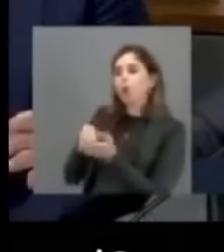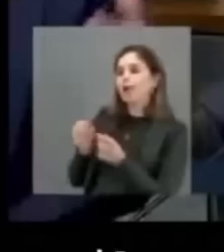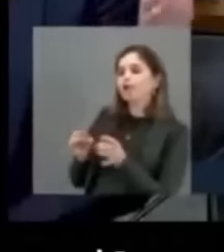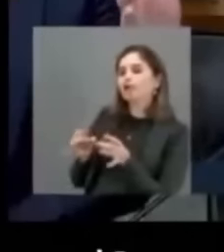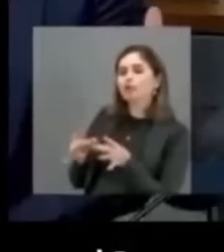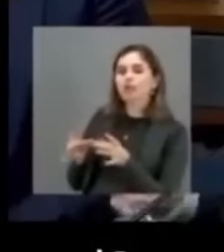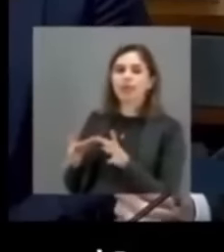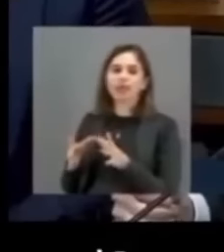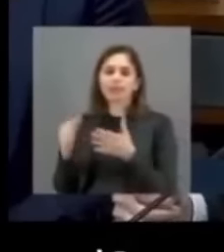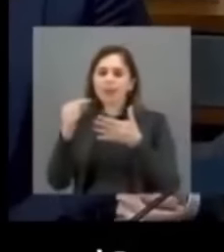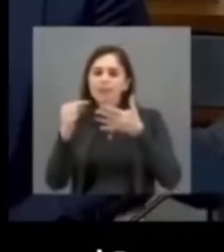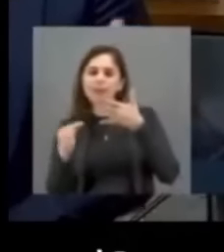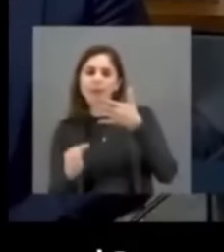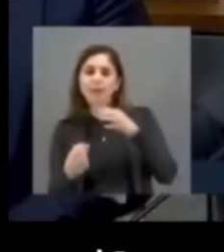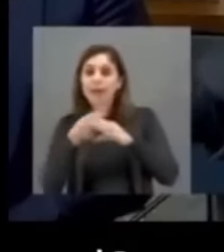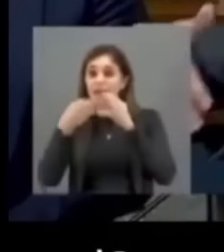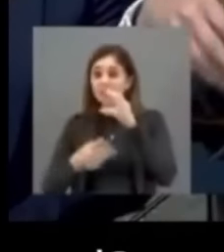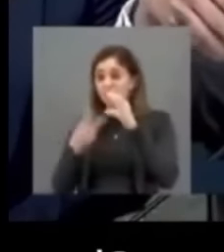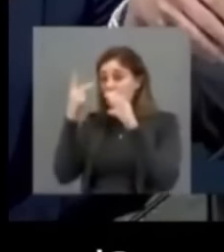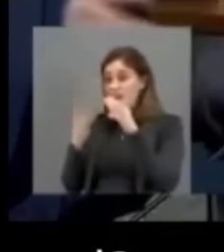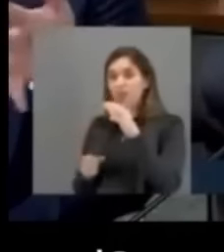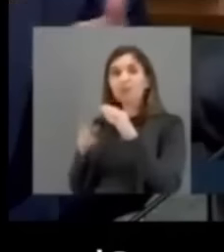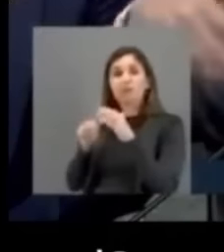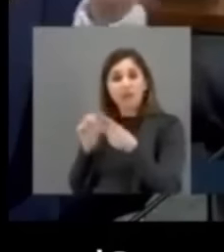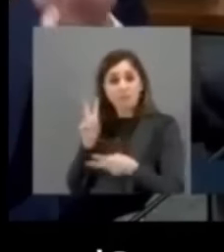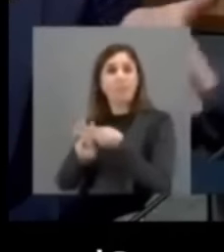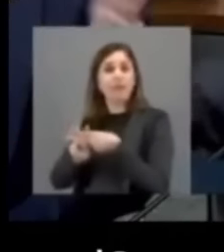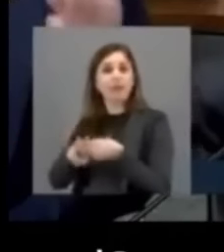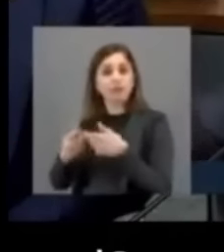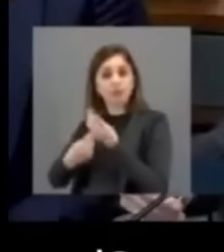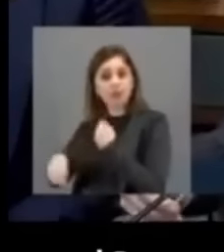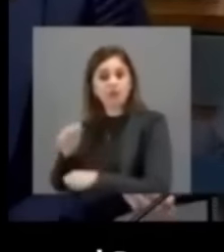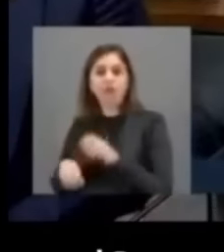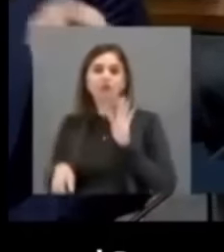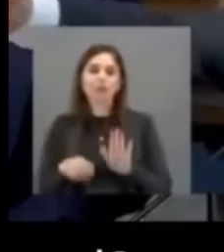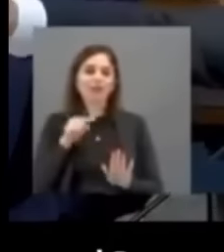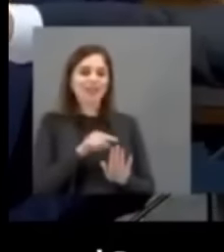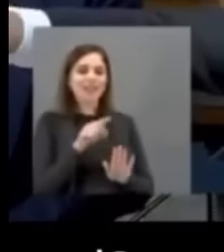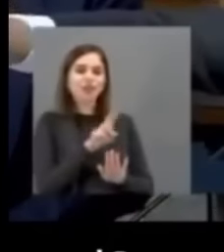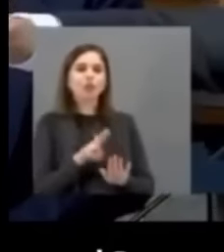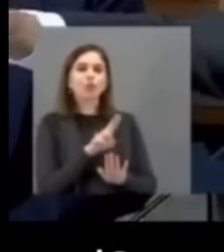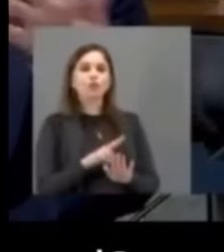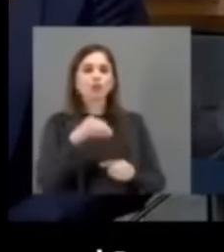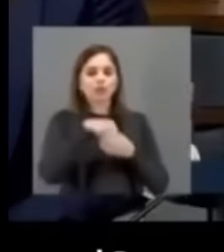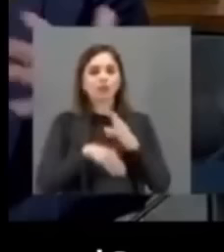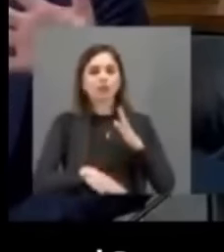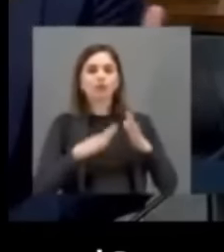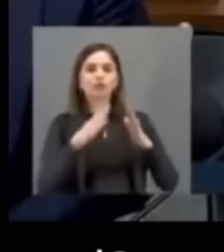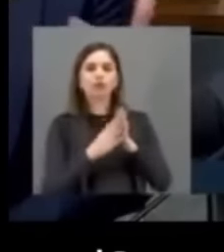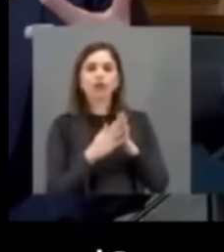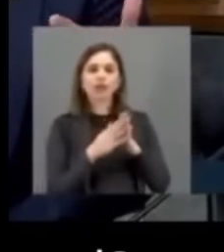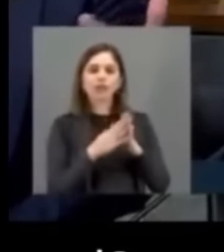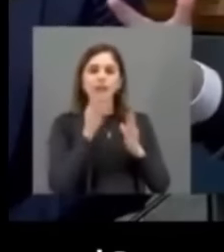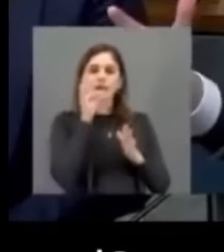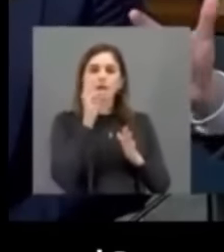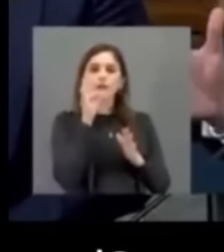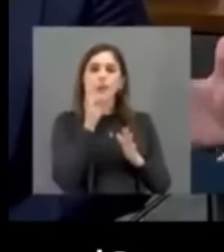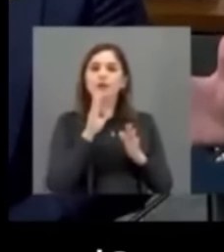traficante vai preso agora o cara que tá lá com 50 60 ou 100 g dentro da casa dele fumando não